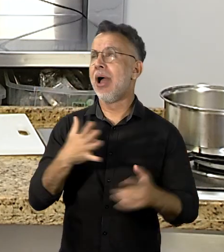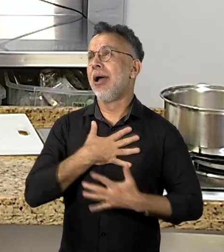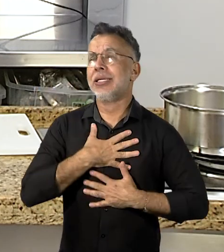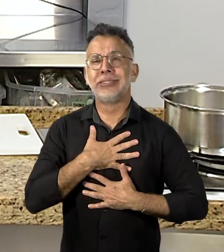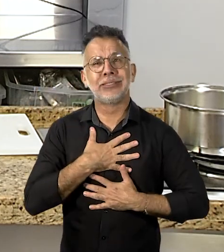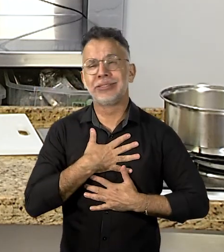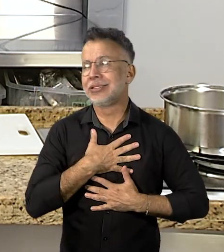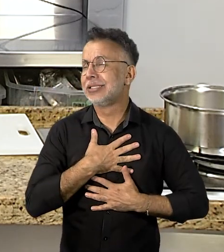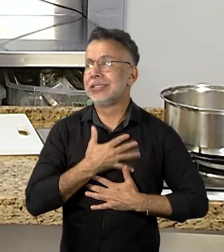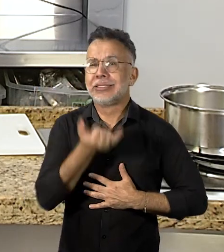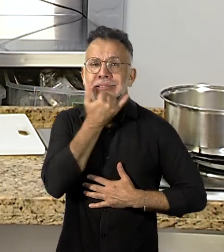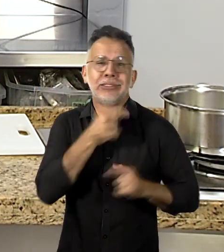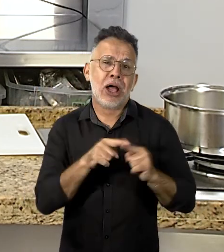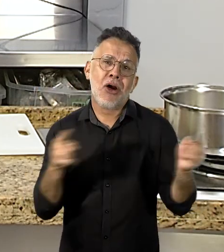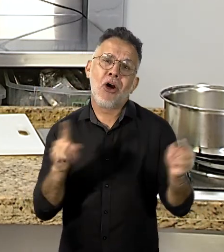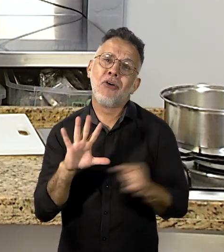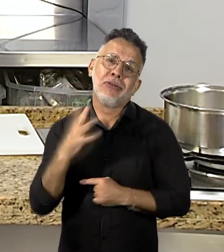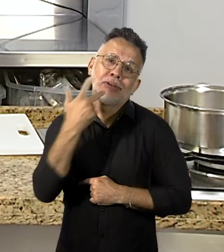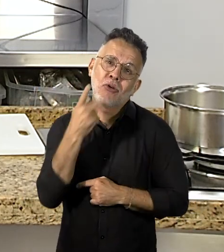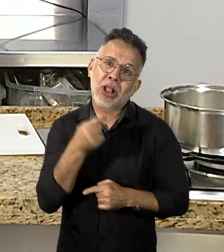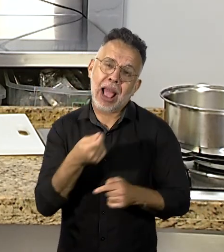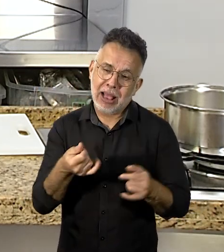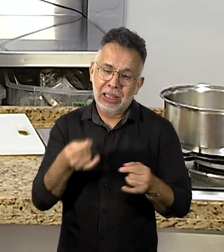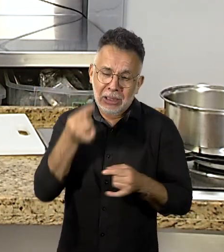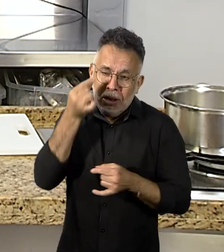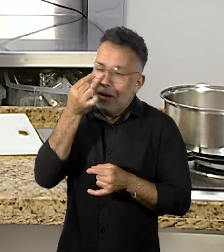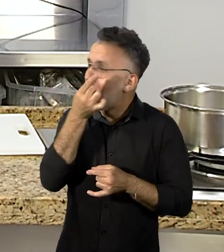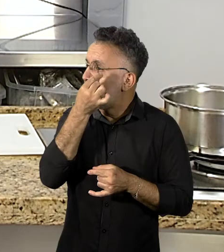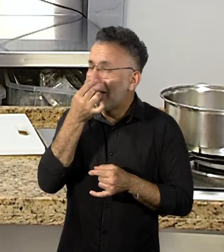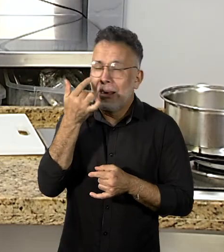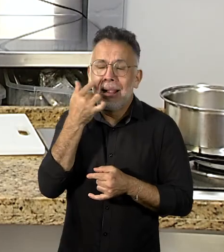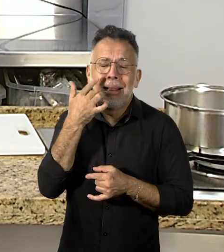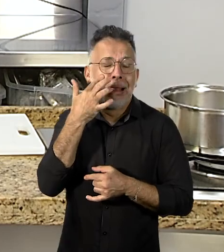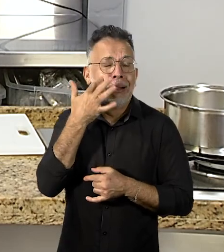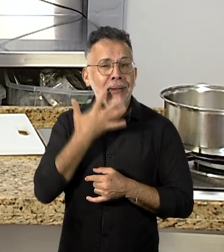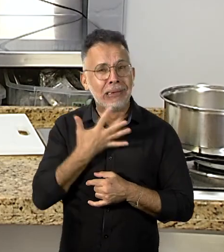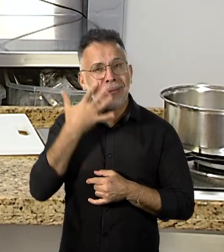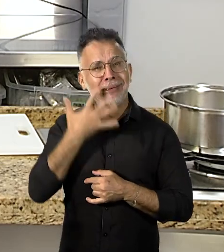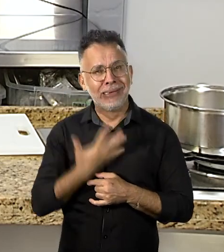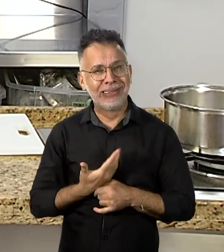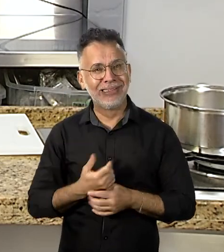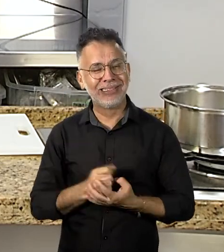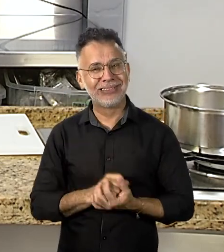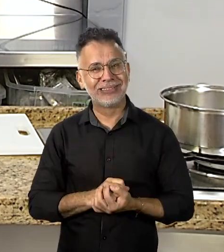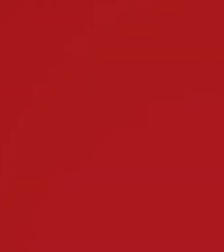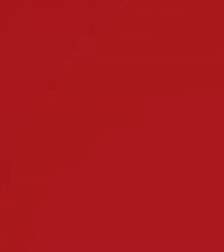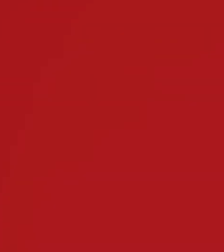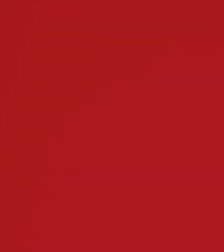quite, pá. Vou colocar pimentão no olho, ó. Ai, tô cansado.